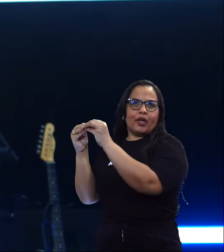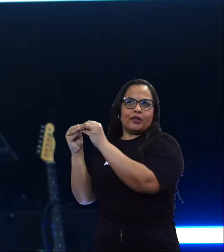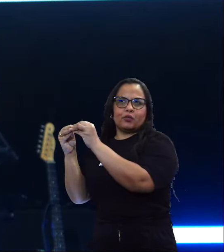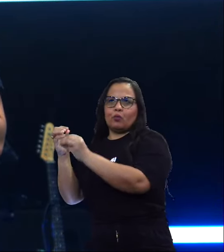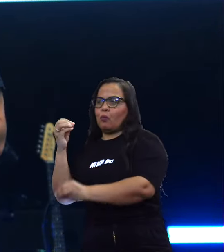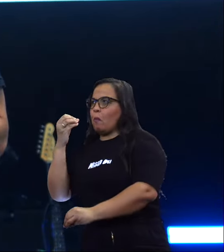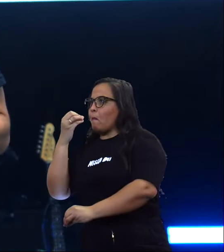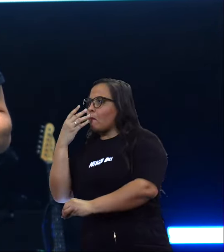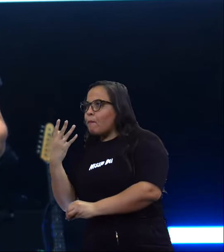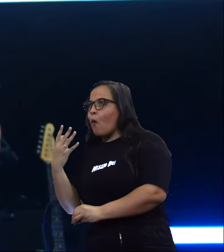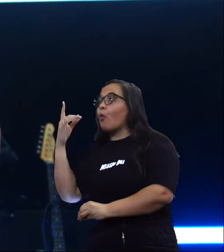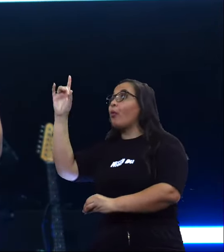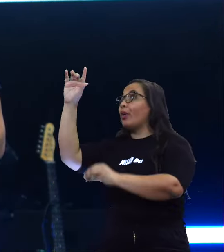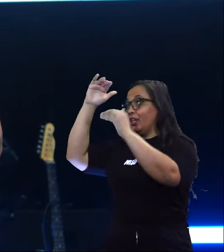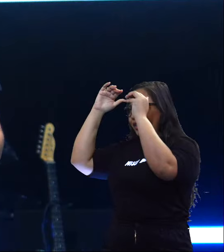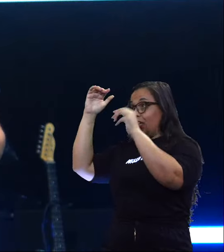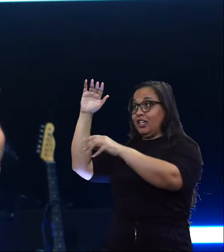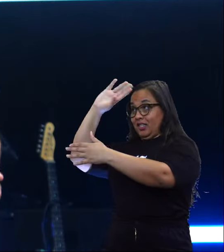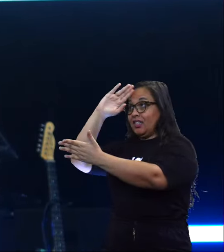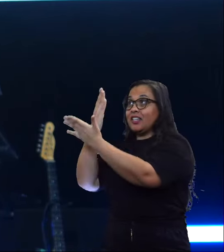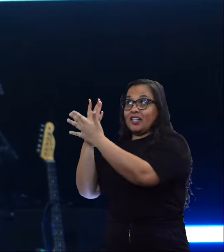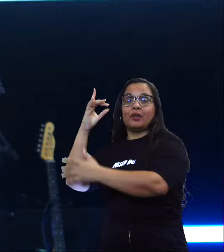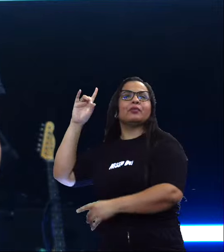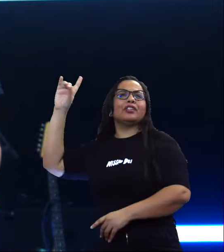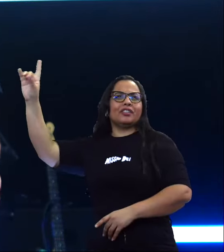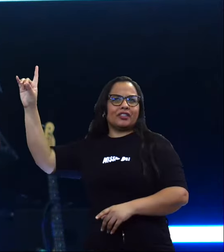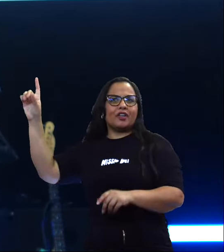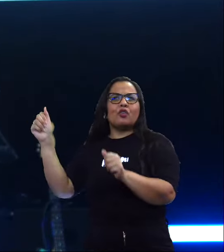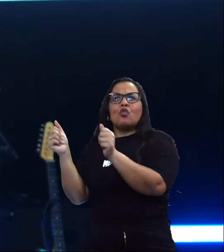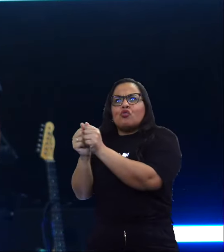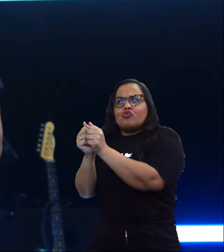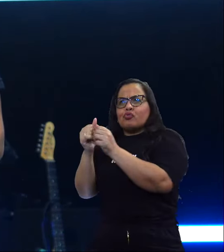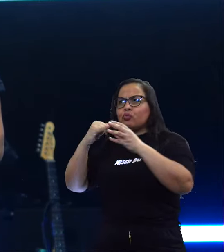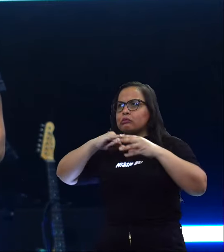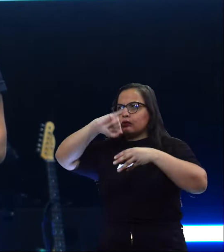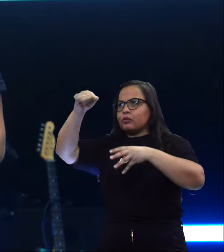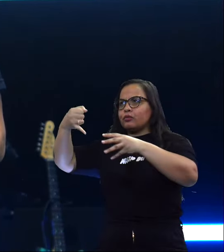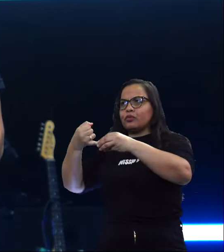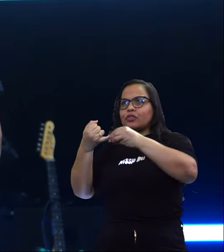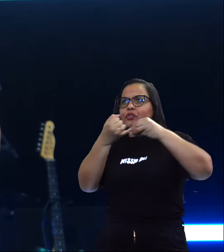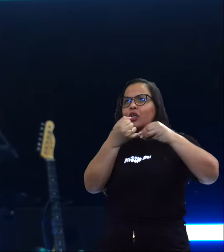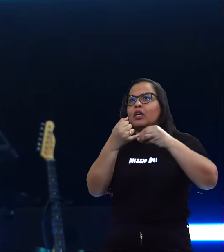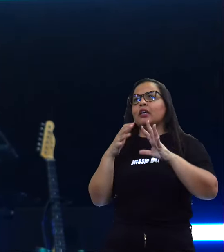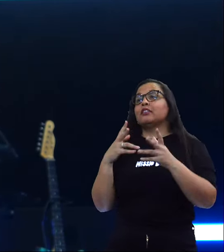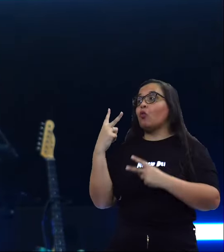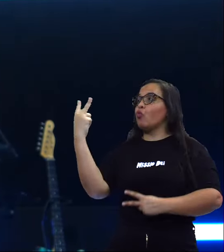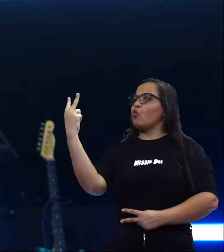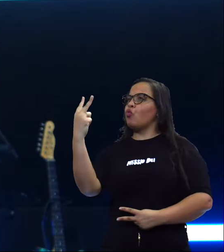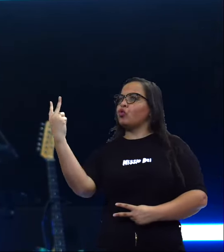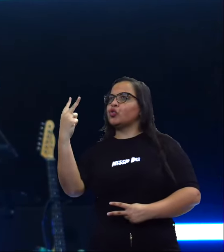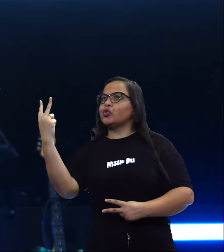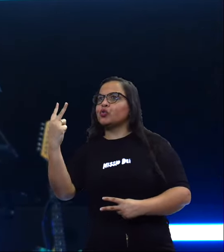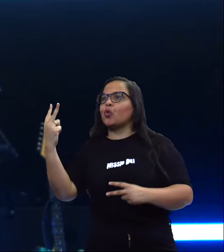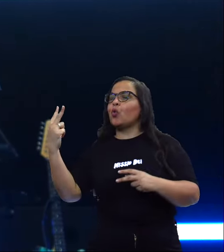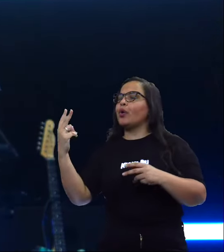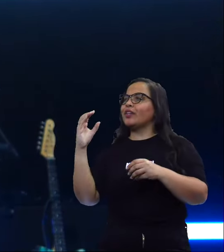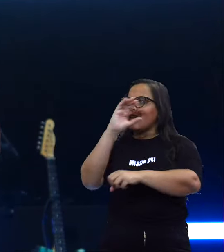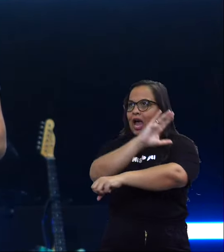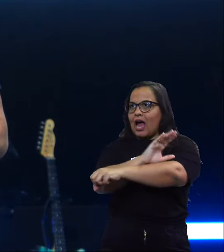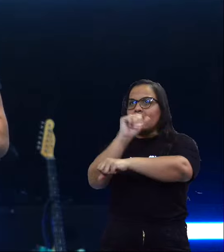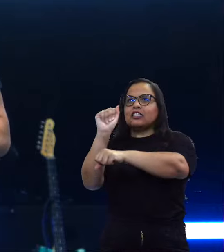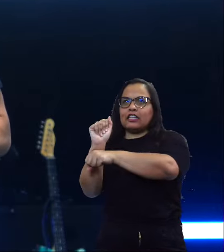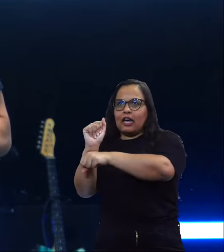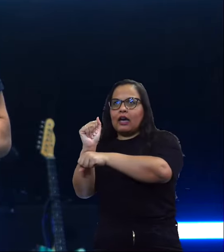herdarão. Visto que os amalequitas e os cananeus habitam nos vales, amanhã deem meia volta e partam em direção